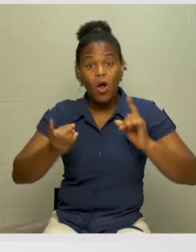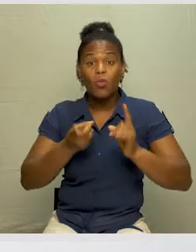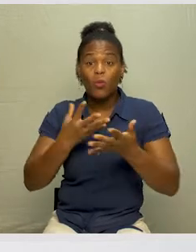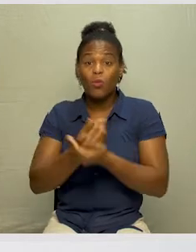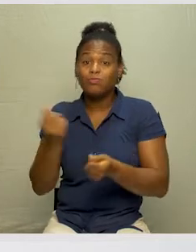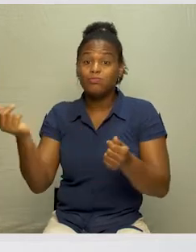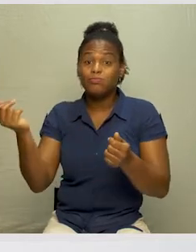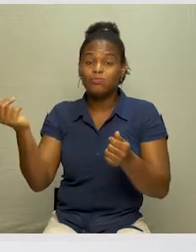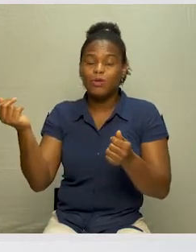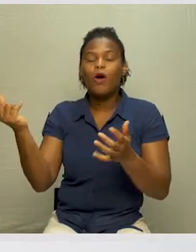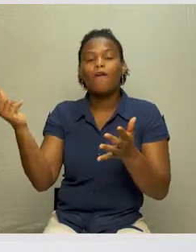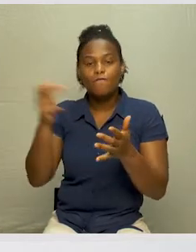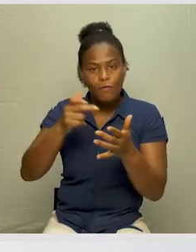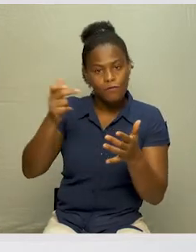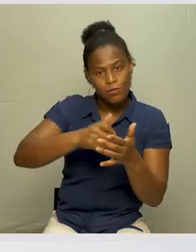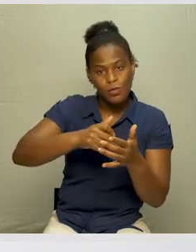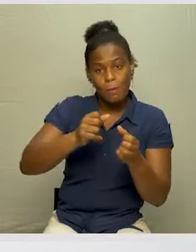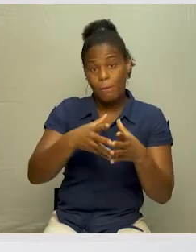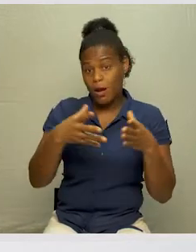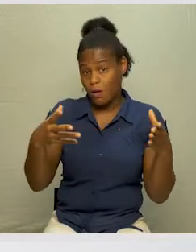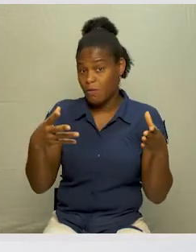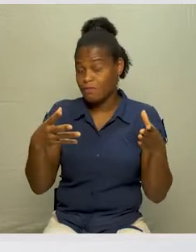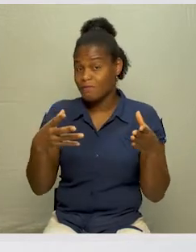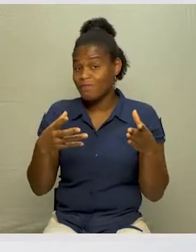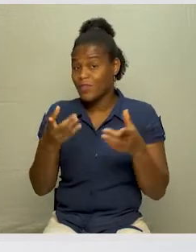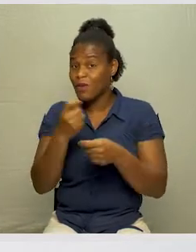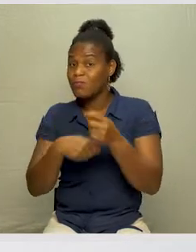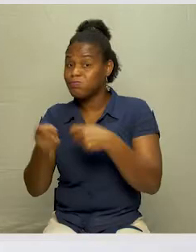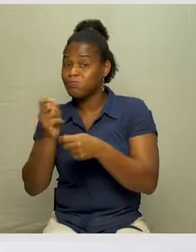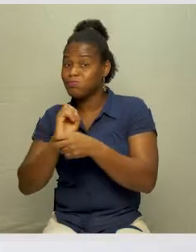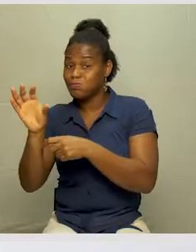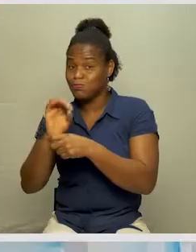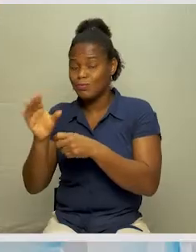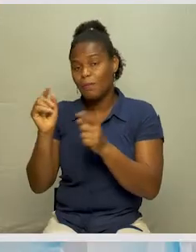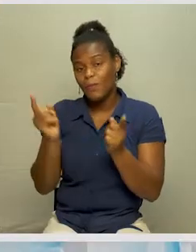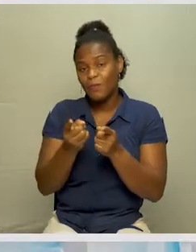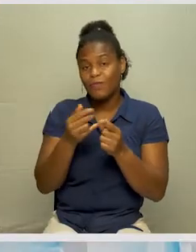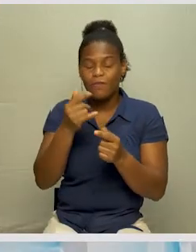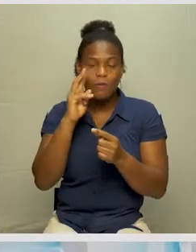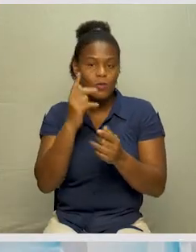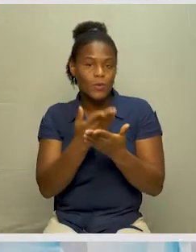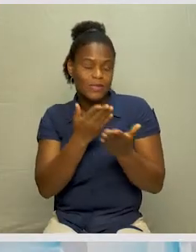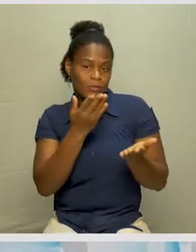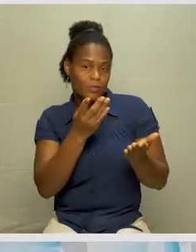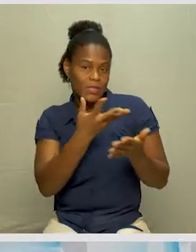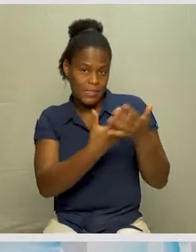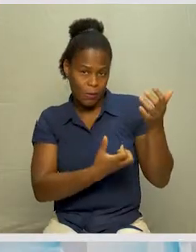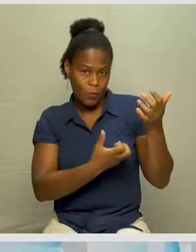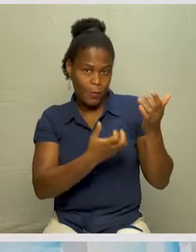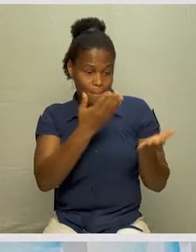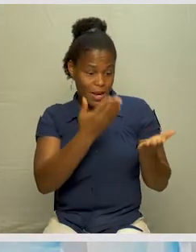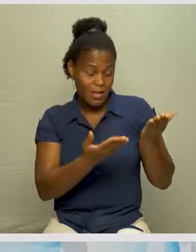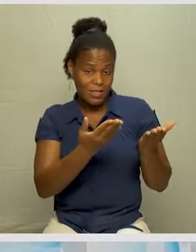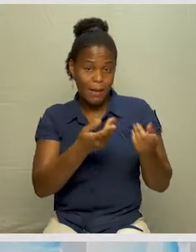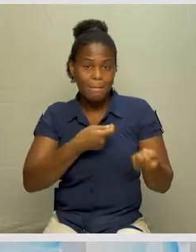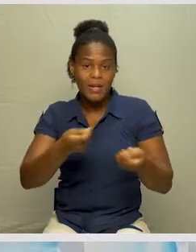importações. Por isso, o saldo negativo da balança corrente, que vai refletir no saldo da balança, o saldo